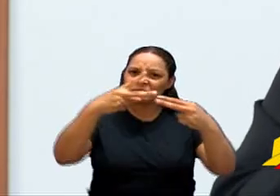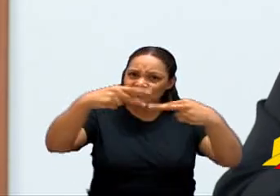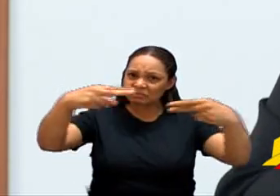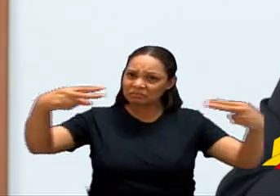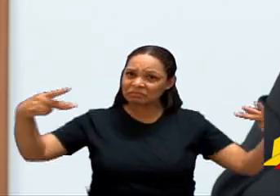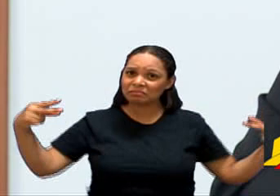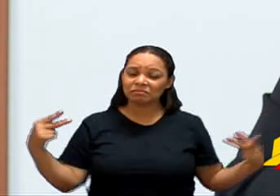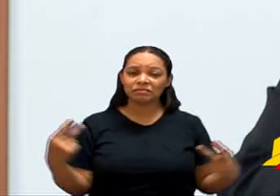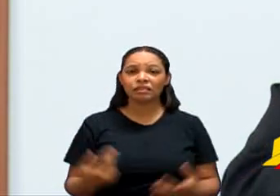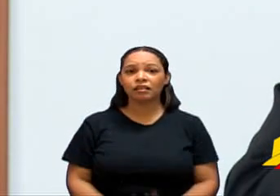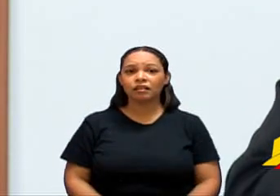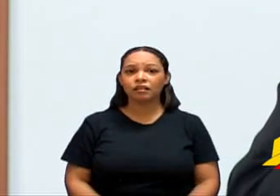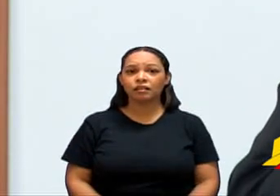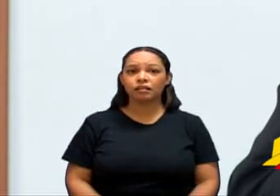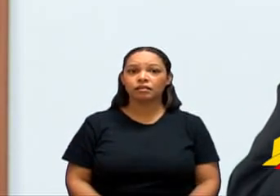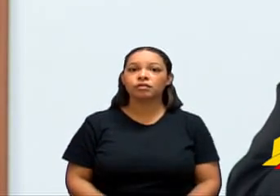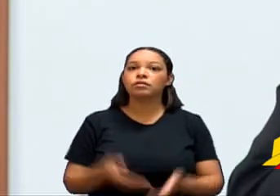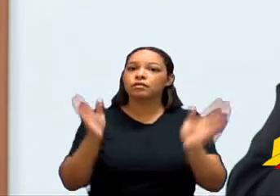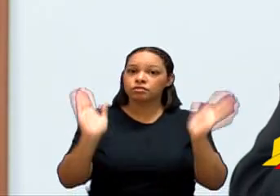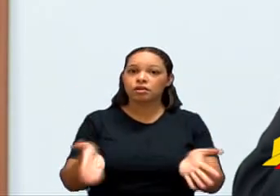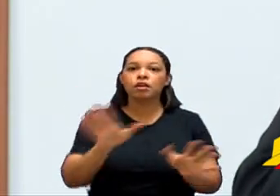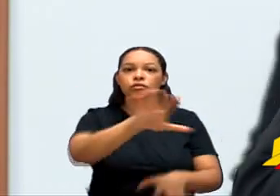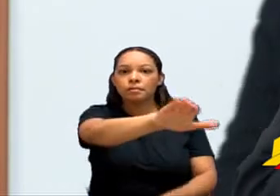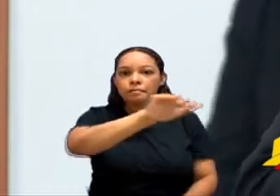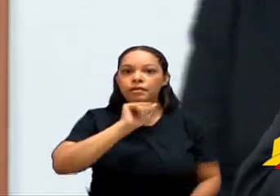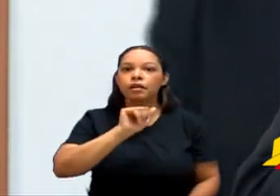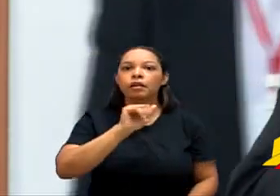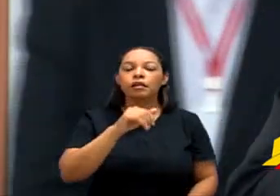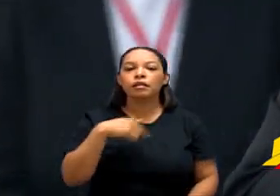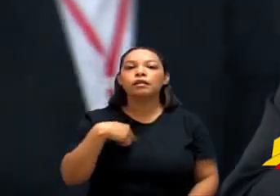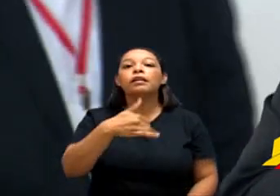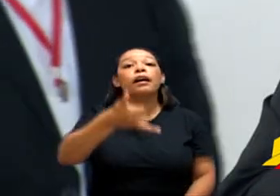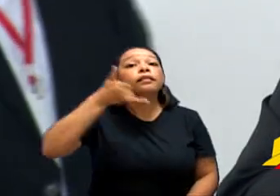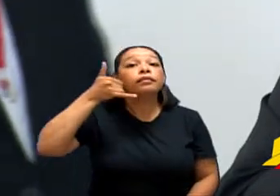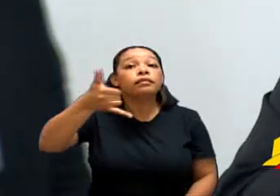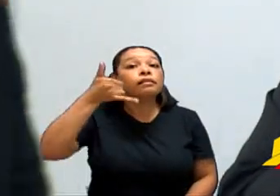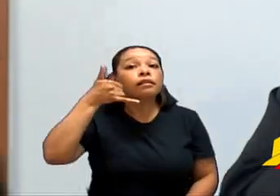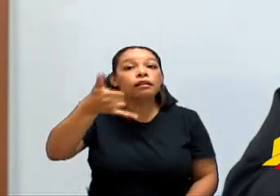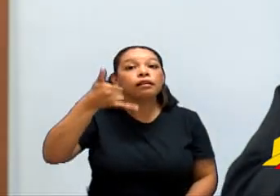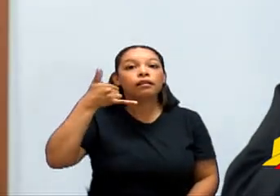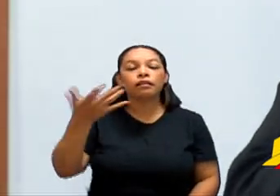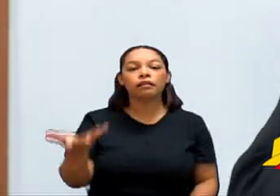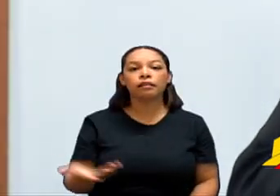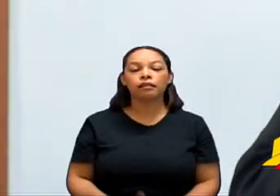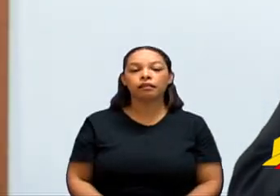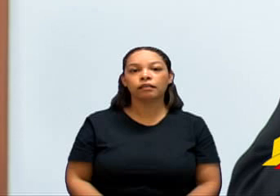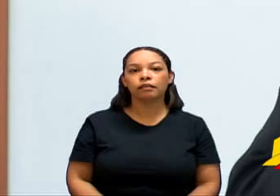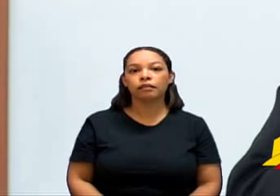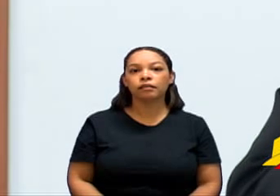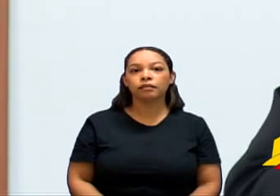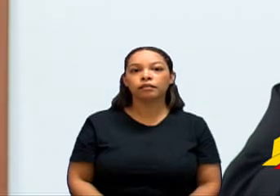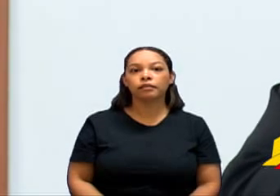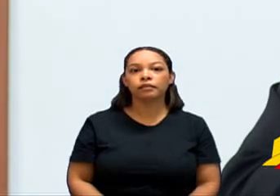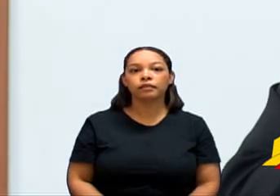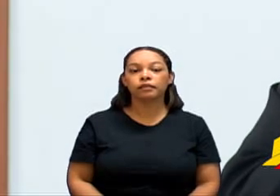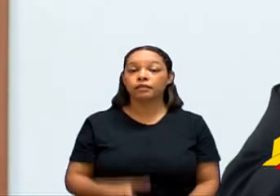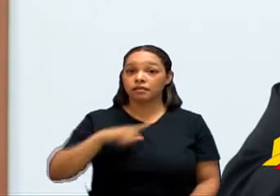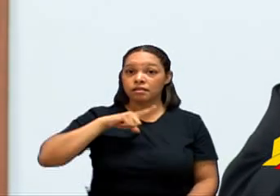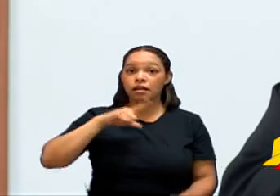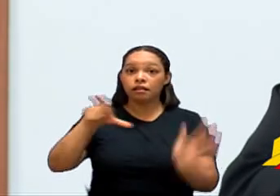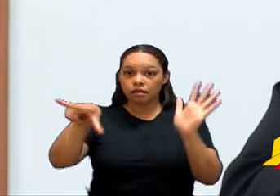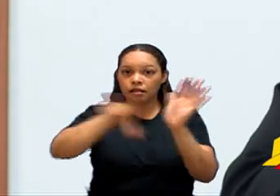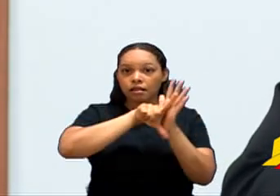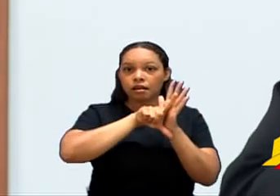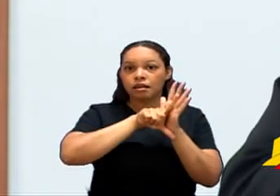fez um requerimento. Quero chamar ele aqui para ele explicar. E atender o telefone dos vereadores. Que tem uma linha, uma lei do Marinho, que eu acho